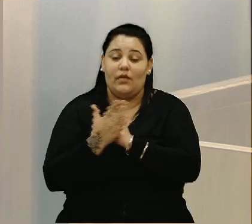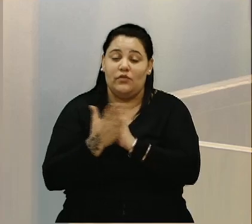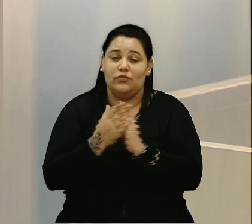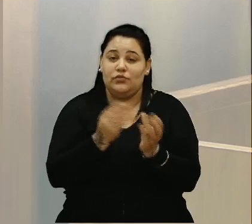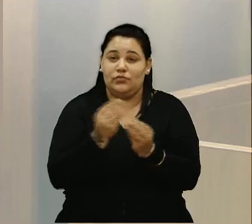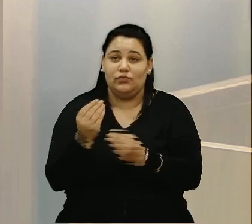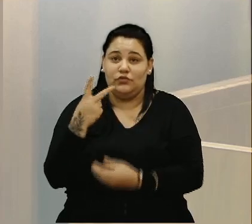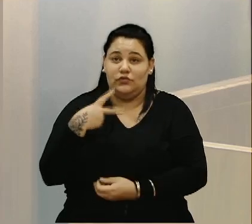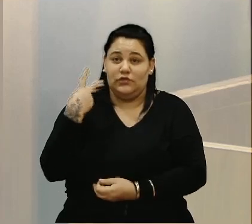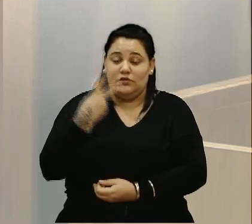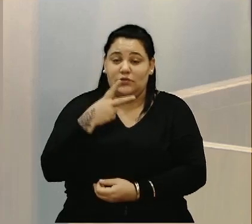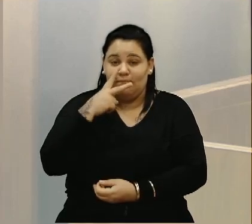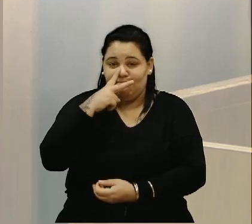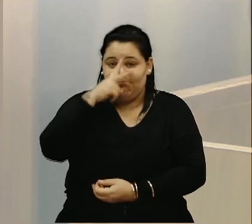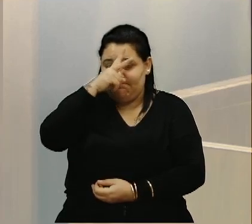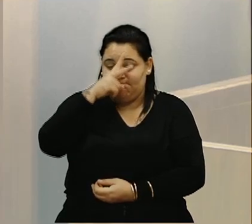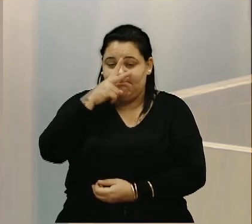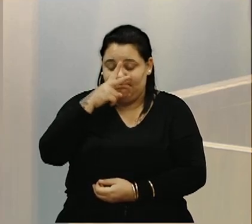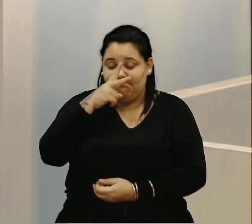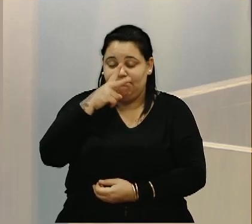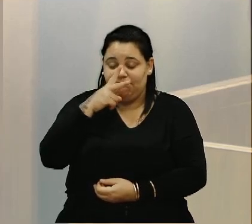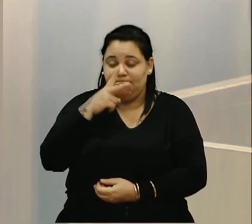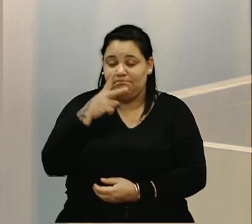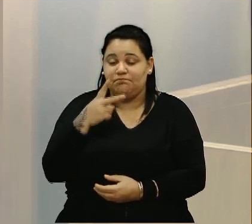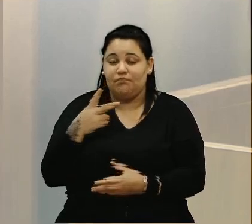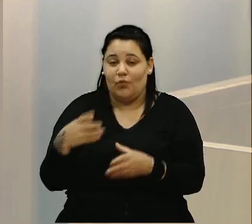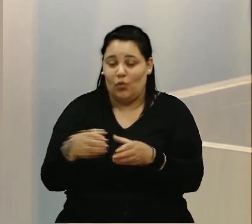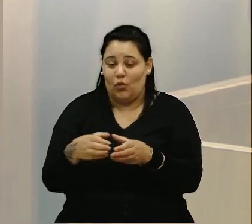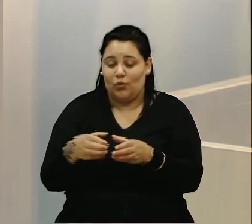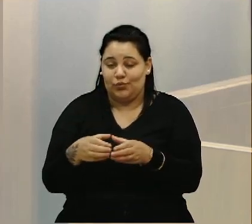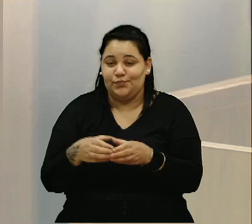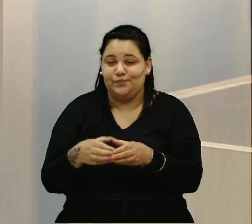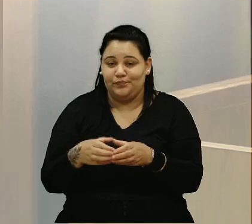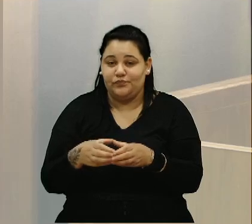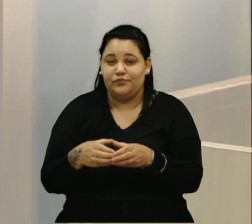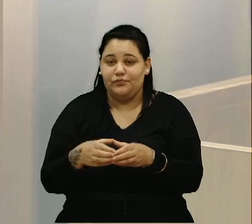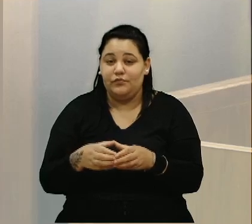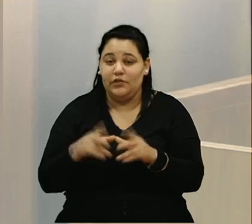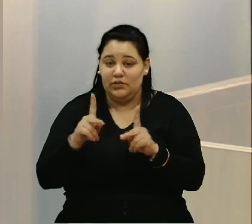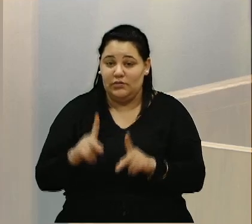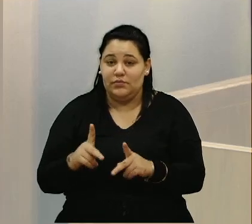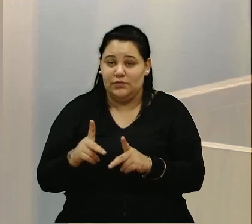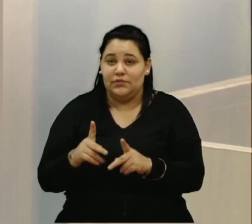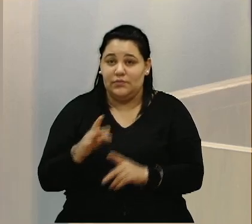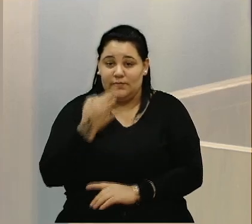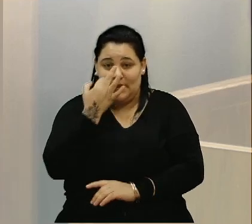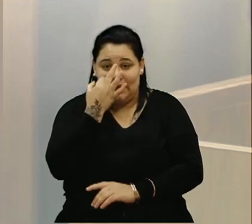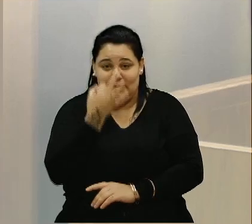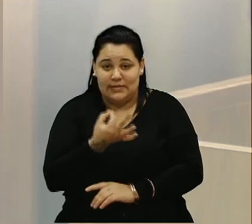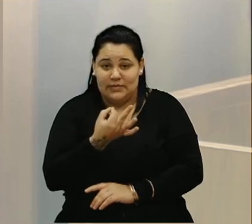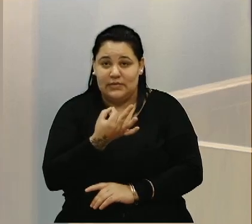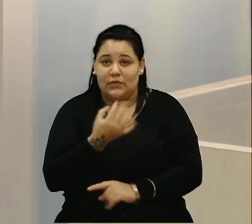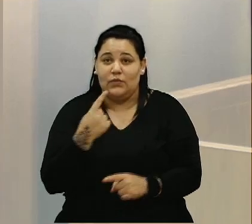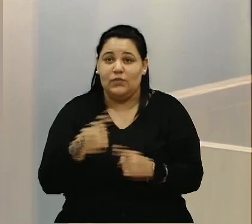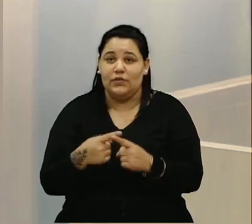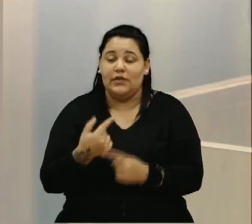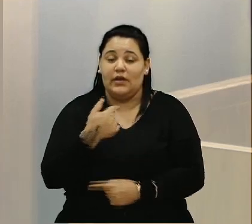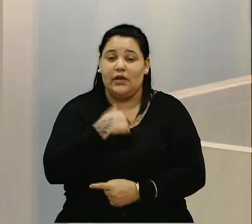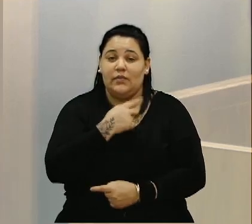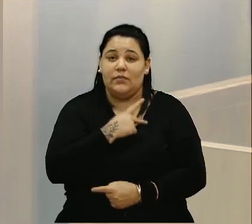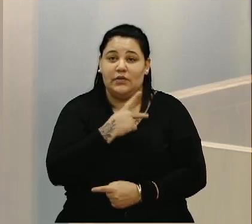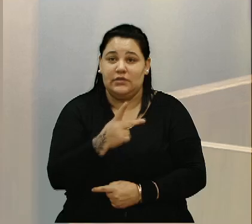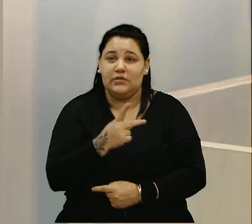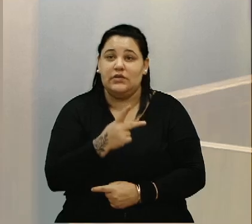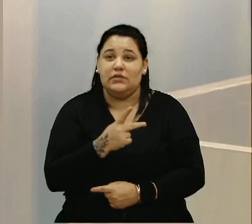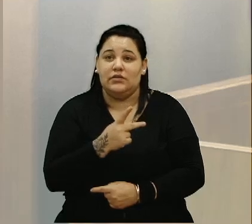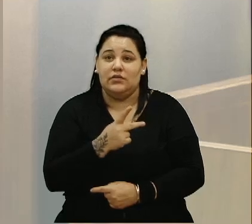vereadores, fortalece muito essa Frente Parlamentar, onde as pessoas me dão atenção quando eu chego, por ser presidente da